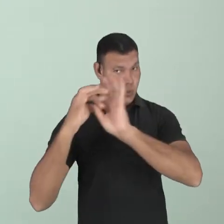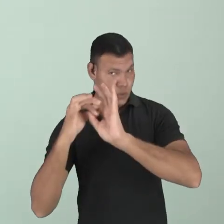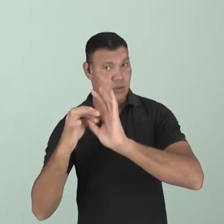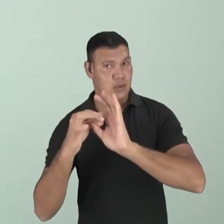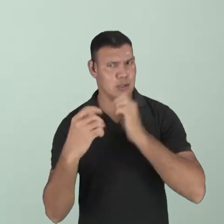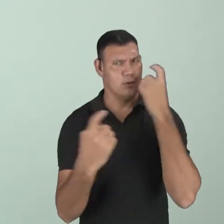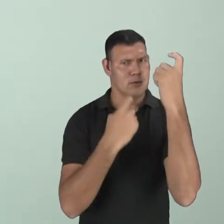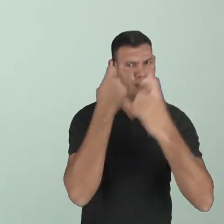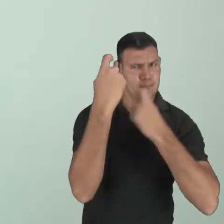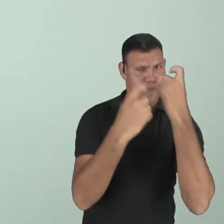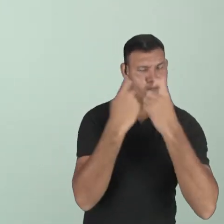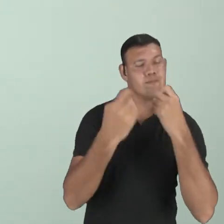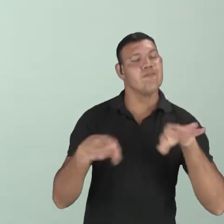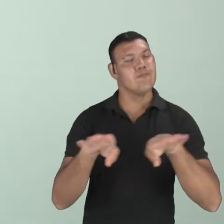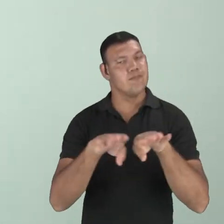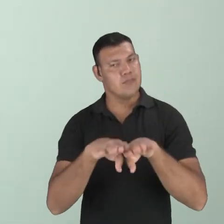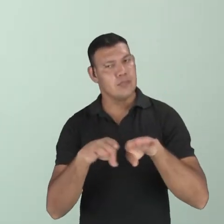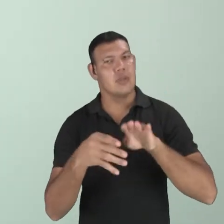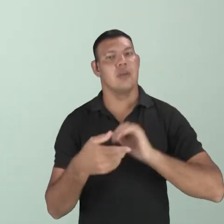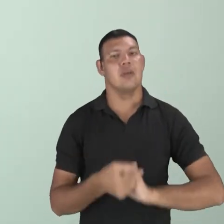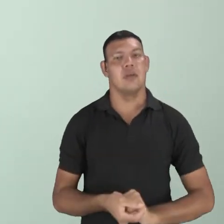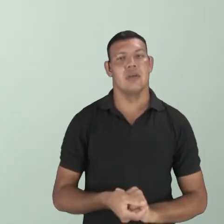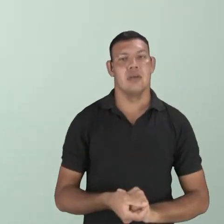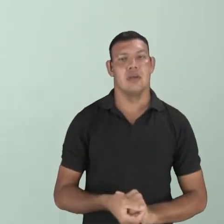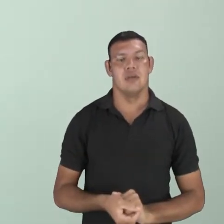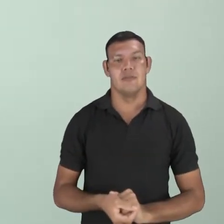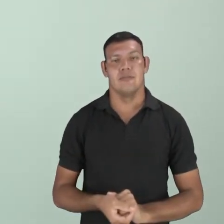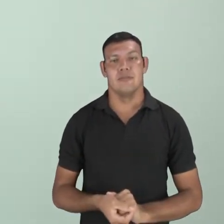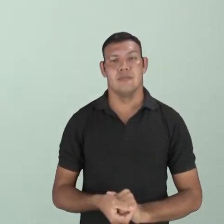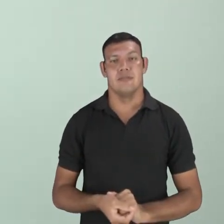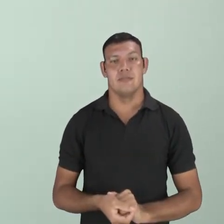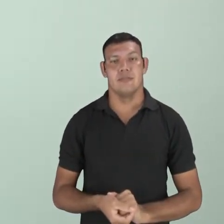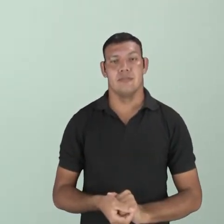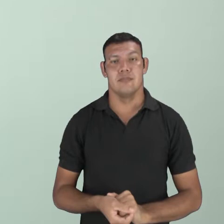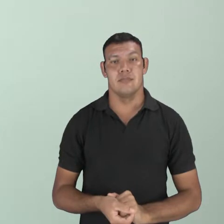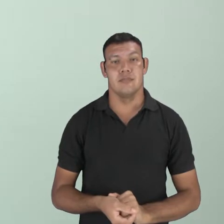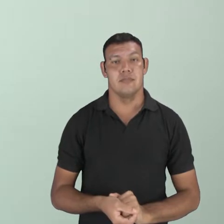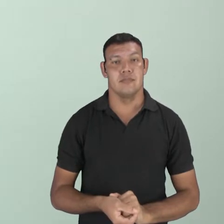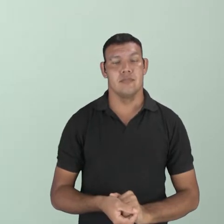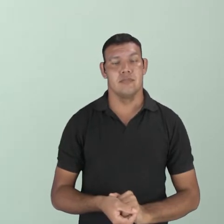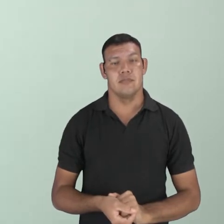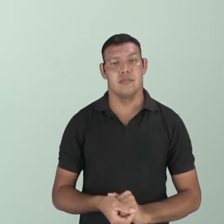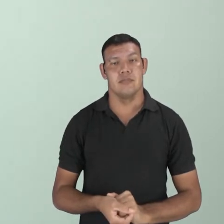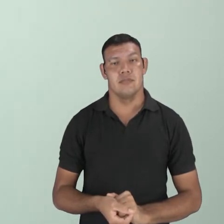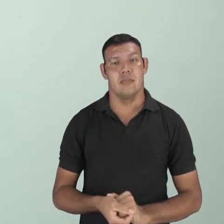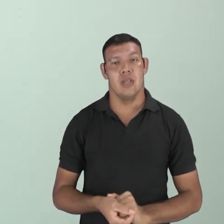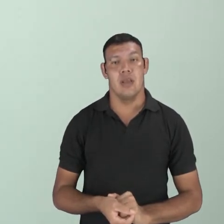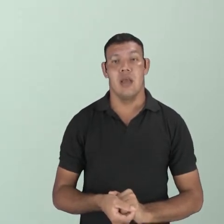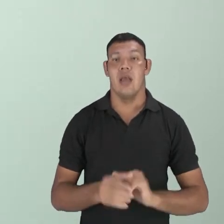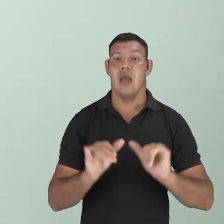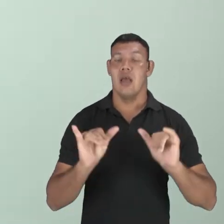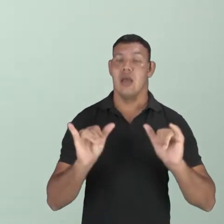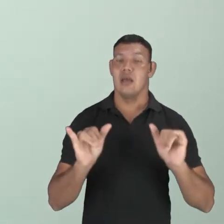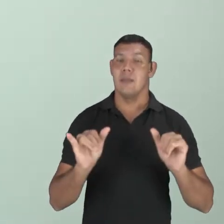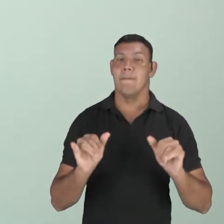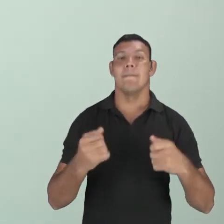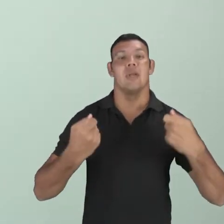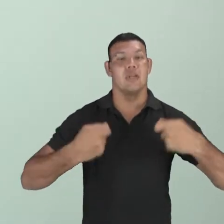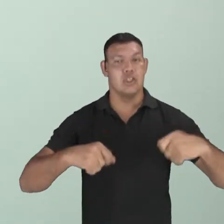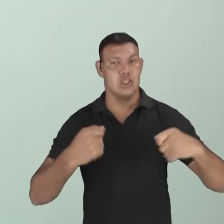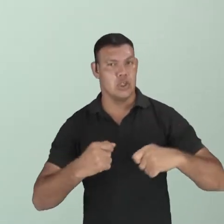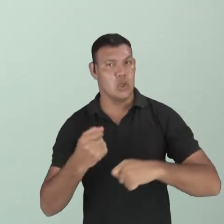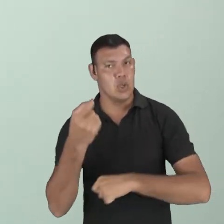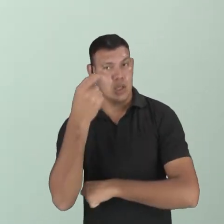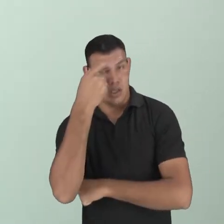essa preocupação. E aí, diante disso, independentemente das notícias, é importante que haja uma